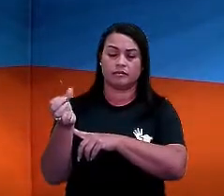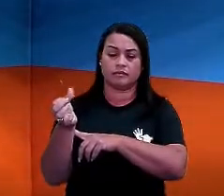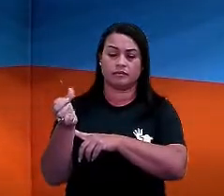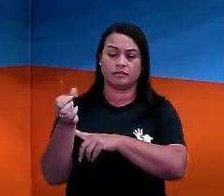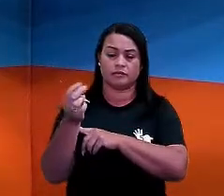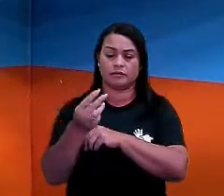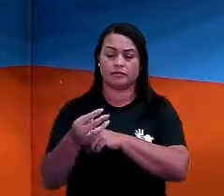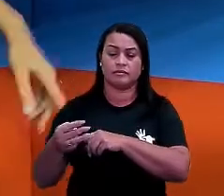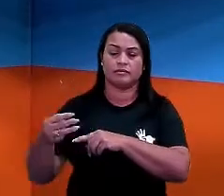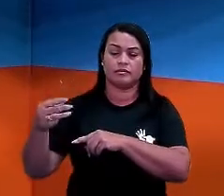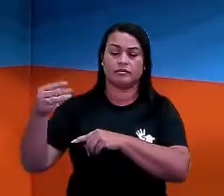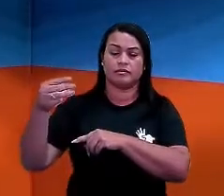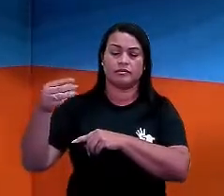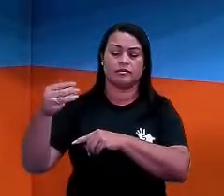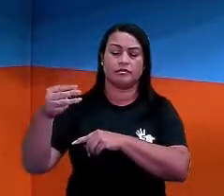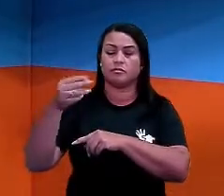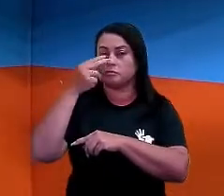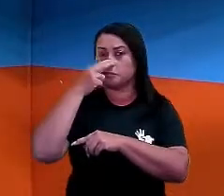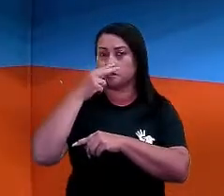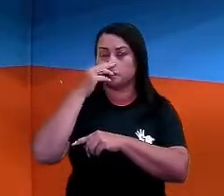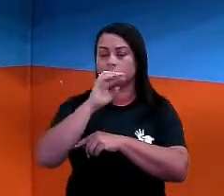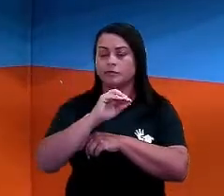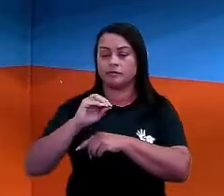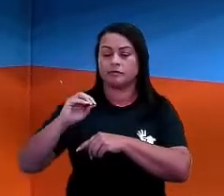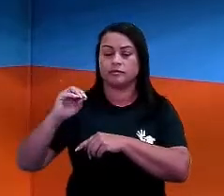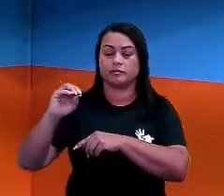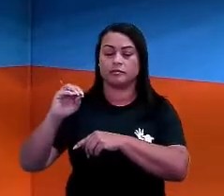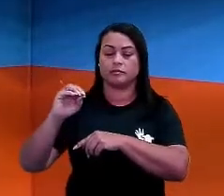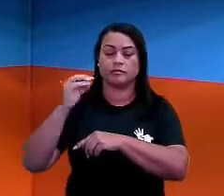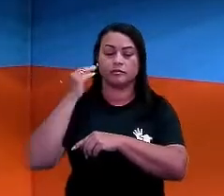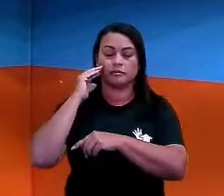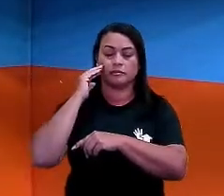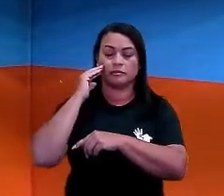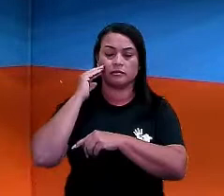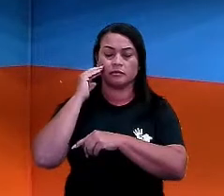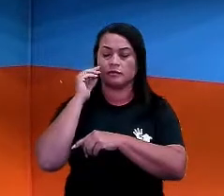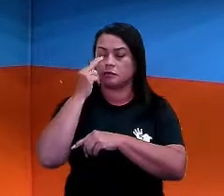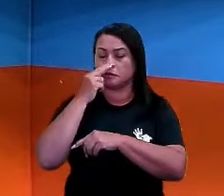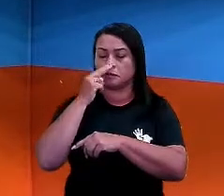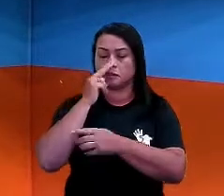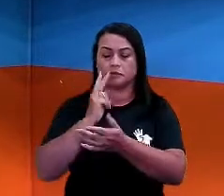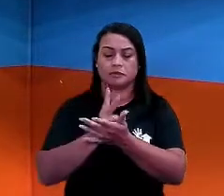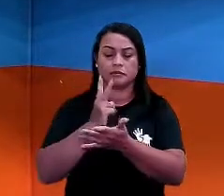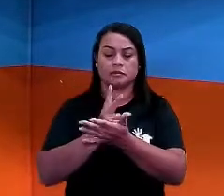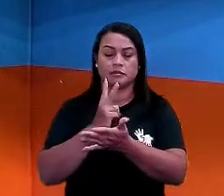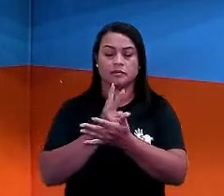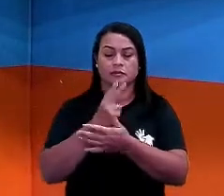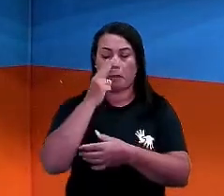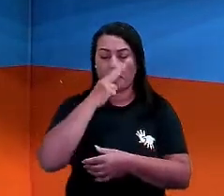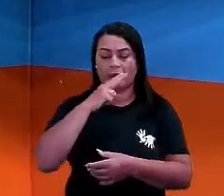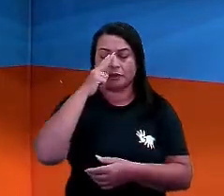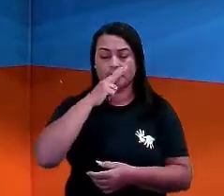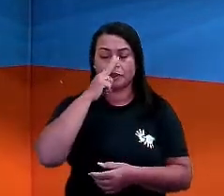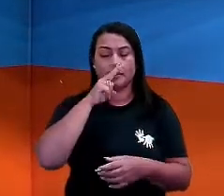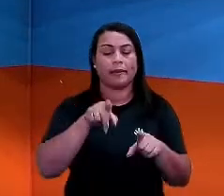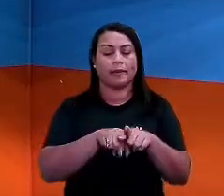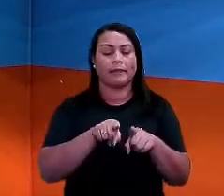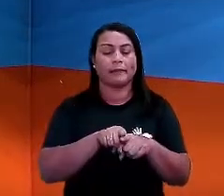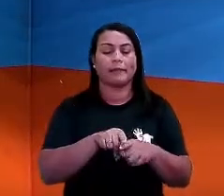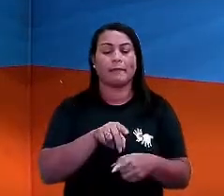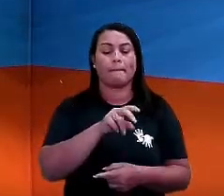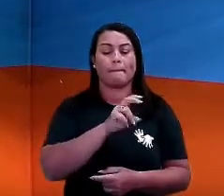E o 3 eu só repito, tá certo? Multiplica e soma. A mesma coisinha